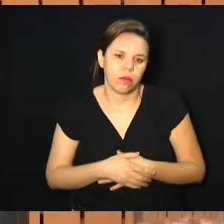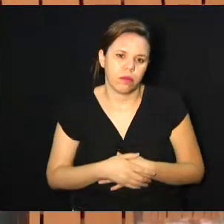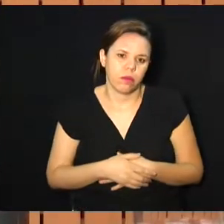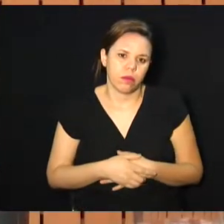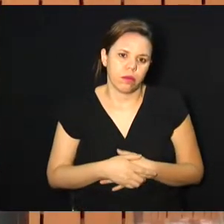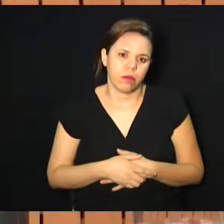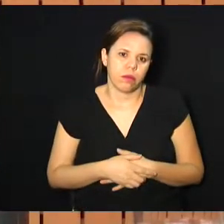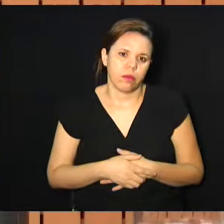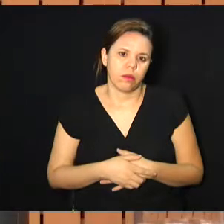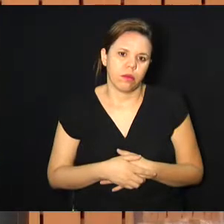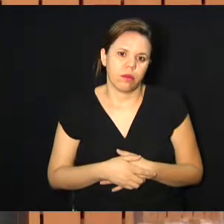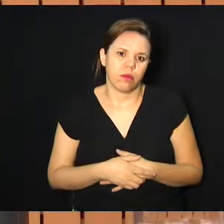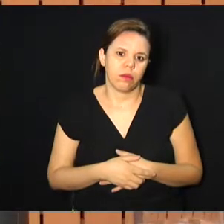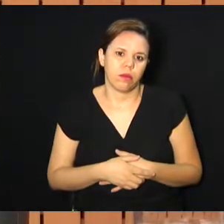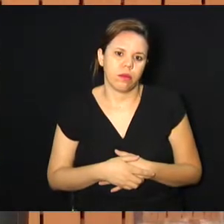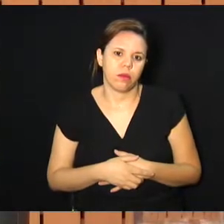é